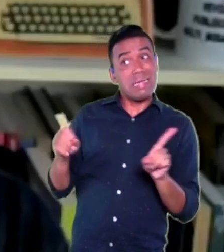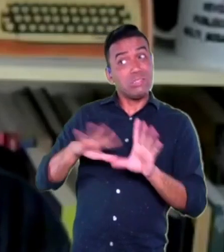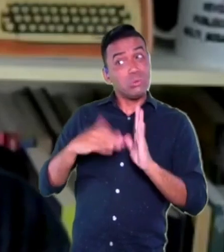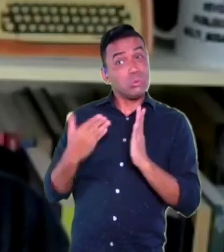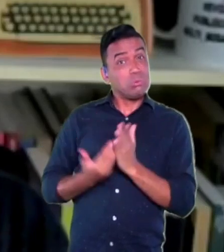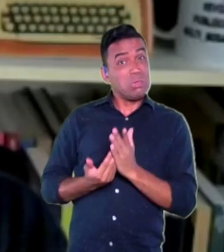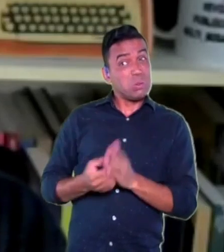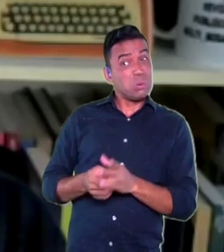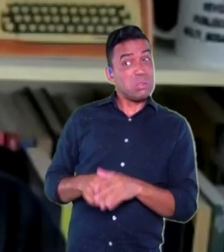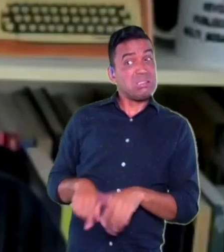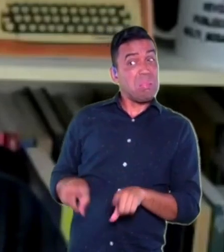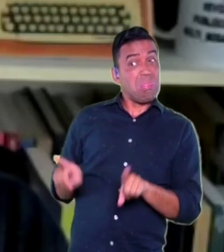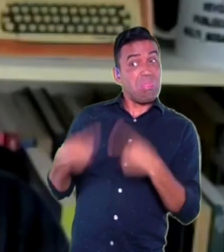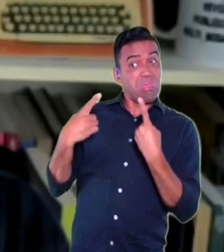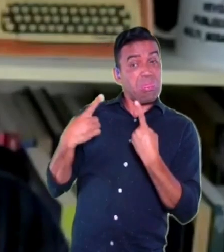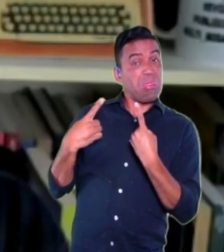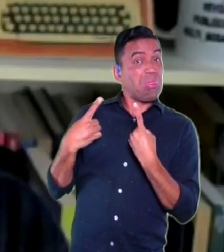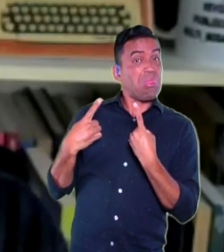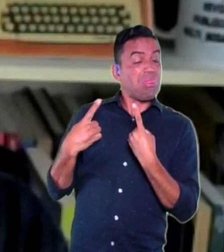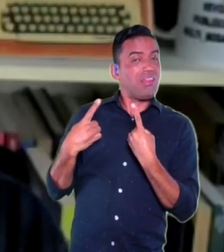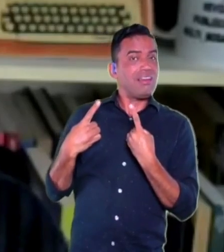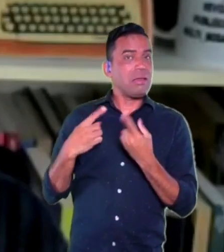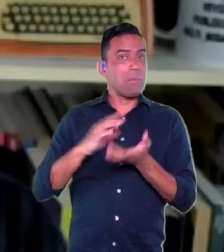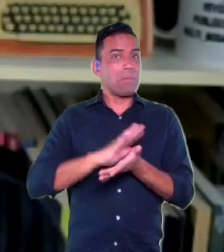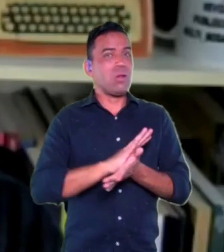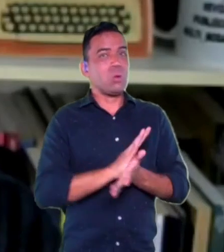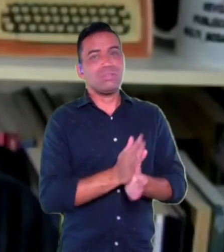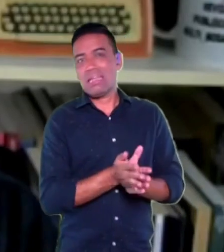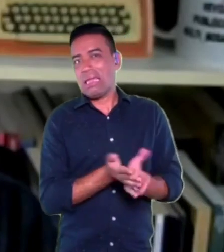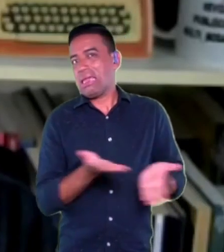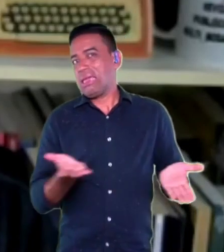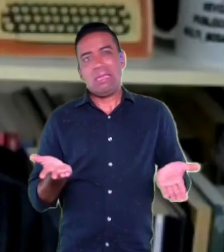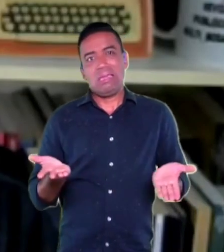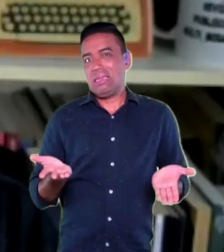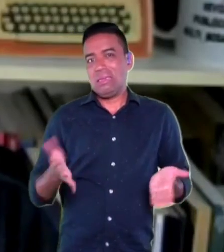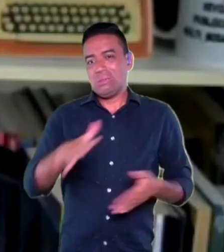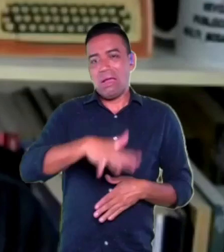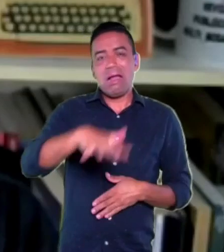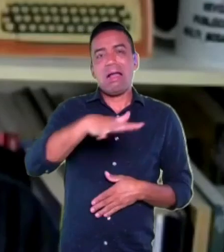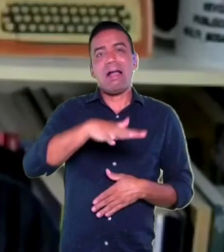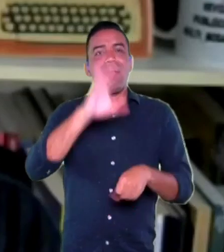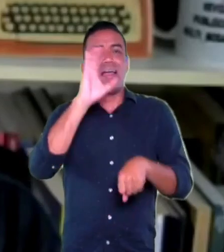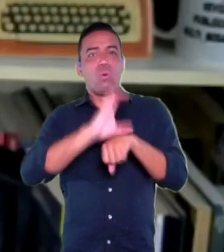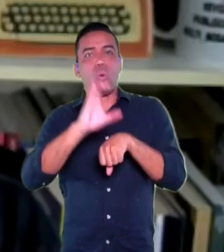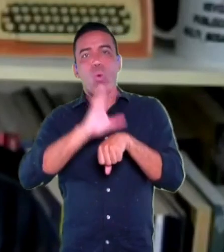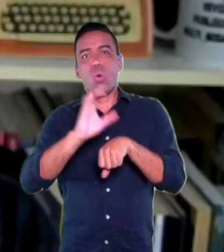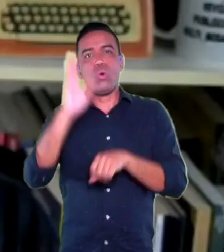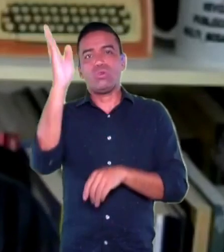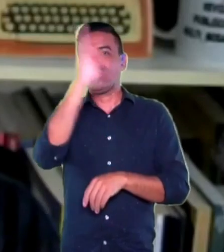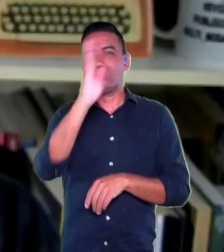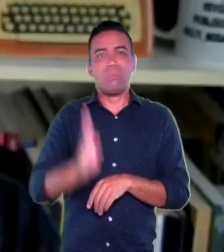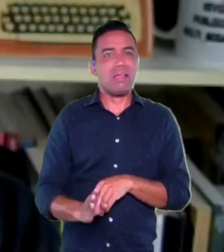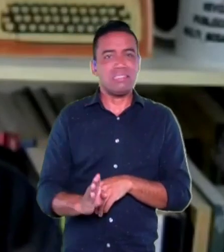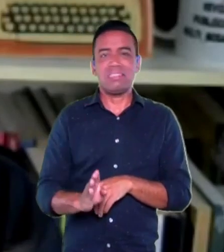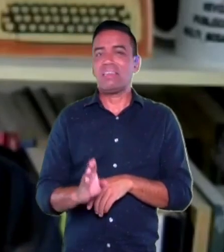torcidos, tem um preconceito muito grande, né? Com a área, com o curso. No Brasil, isso é uma coisa super